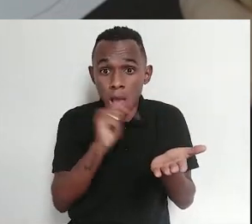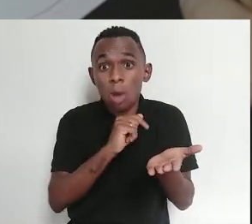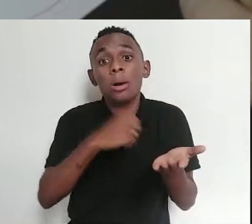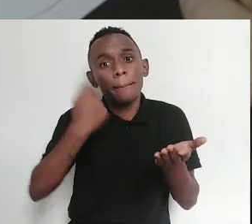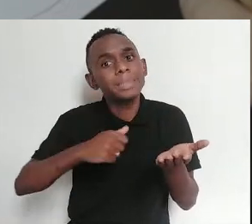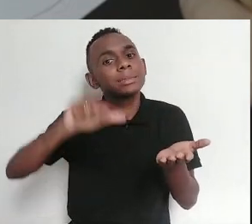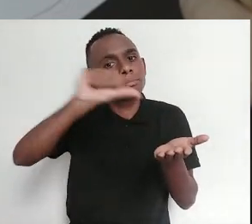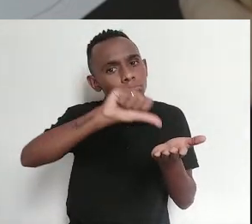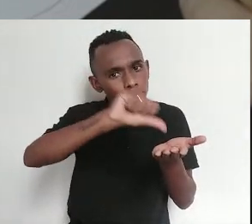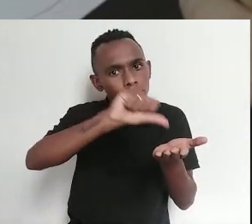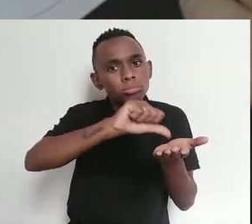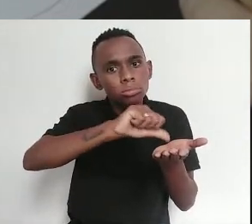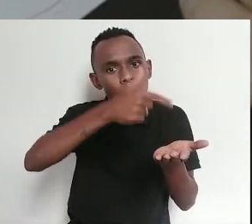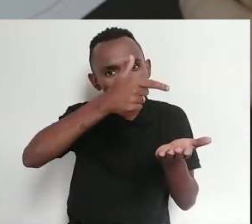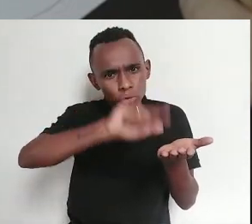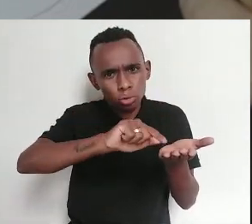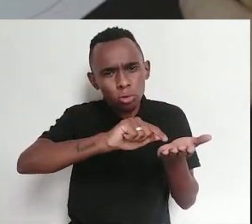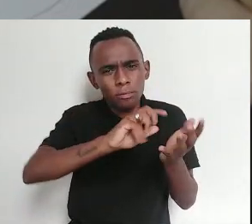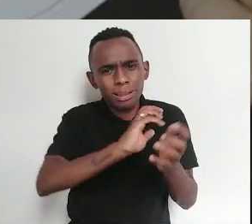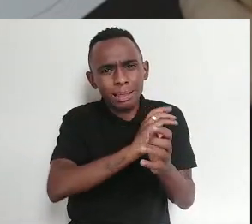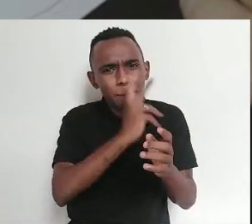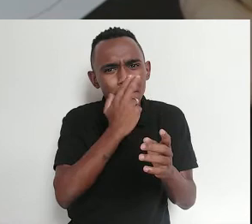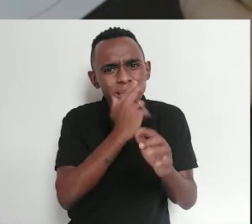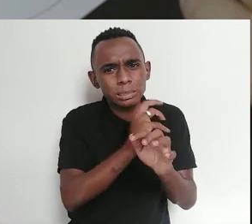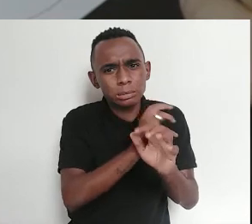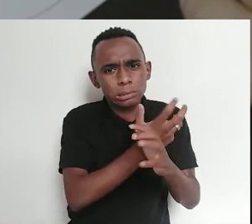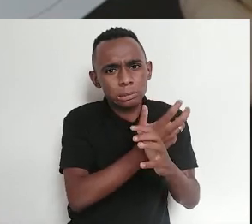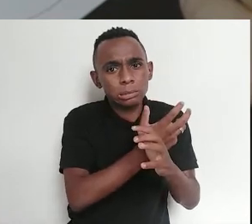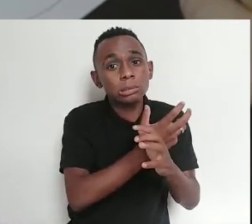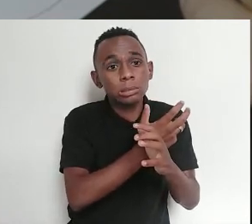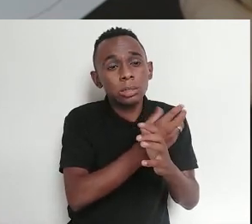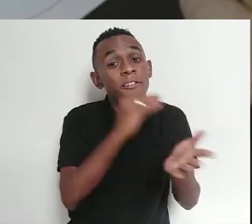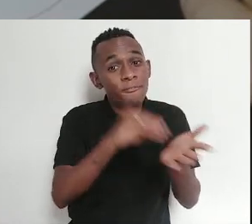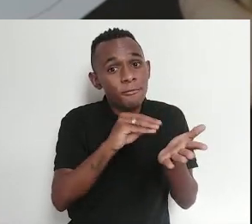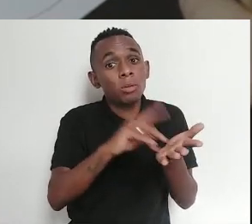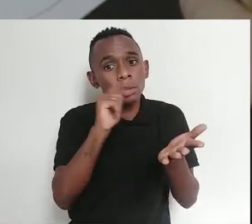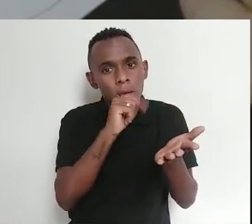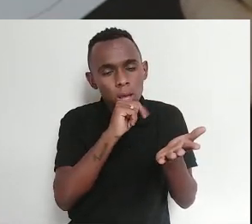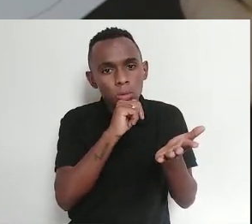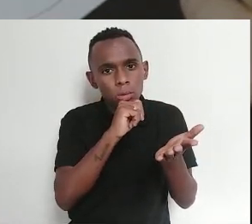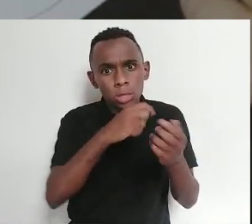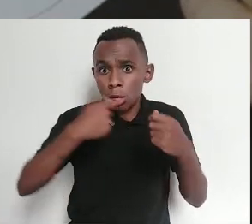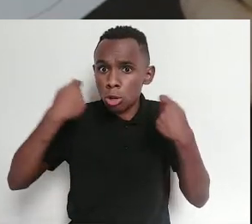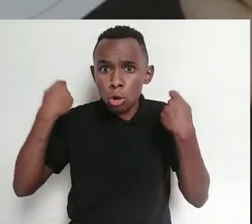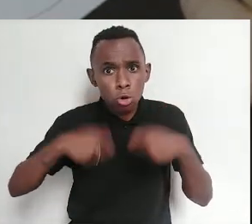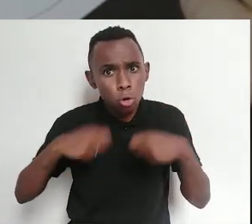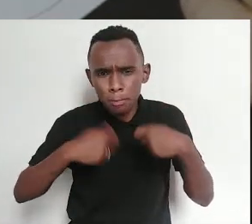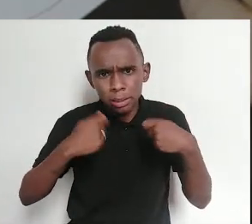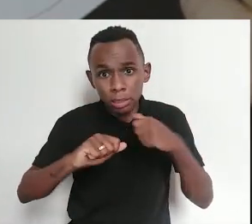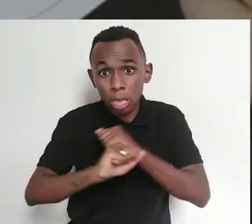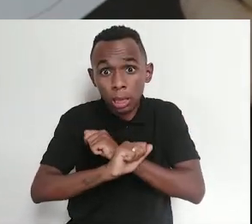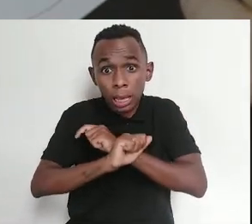começa a ficar áspera para pintar, e aí é porque tá faltando água. Ela não precisa ser